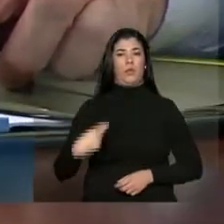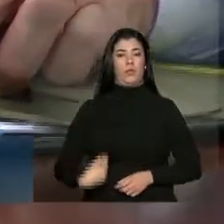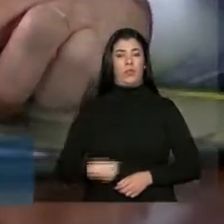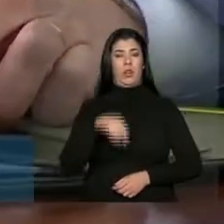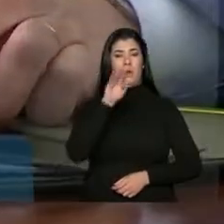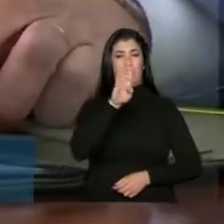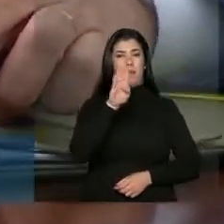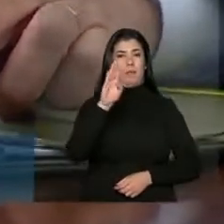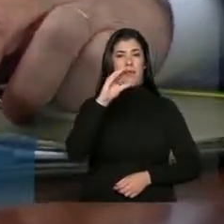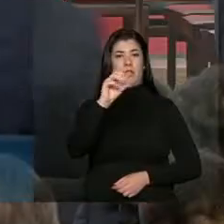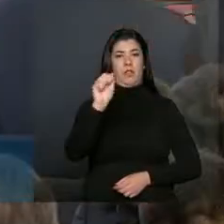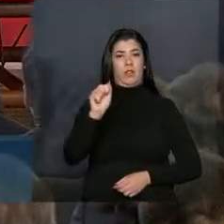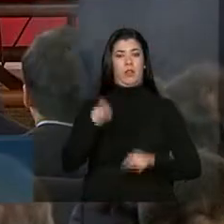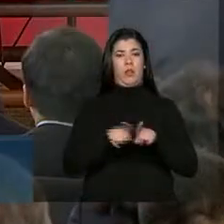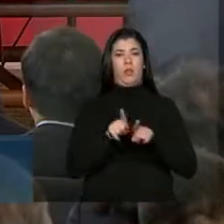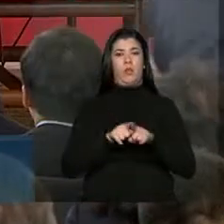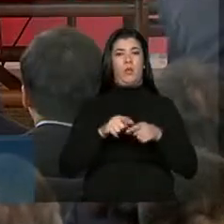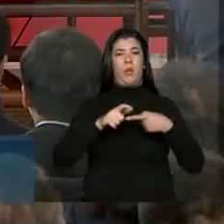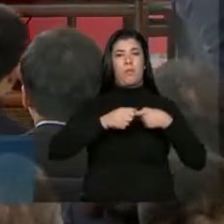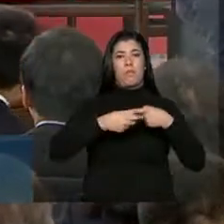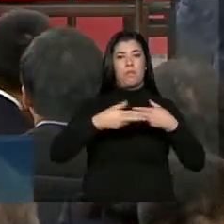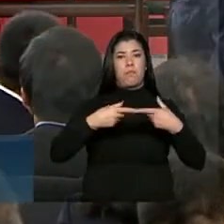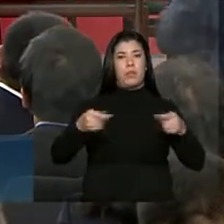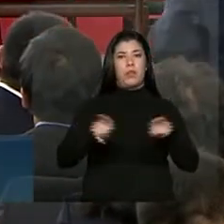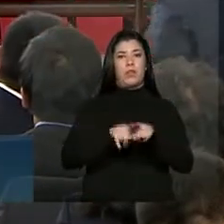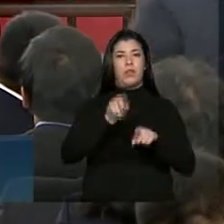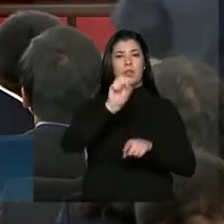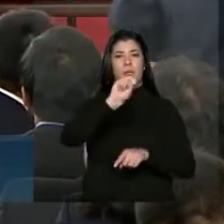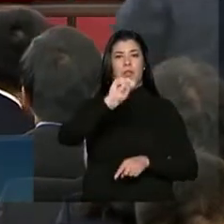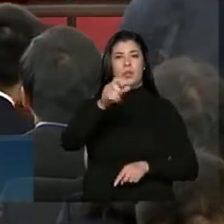o processamento de milho e soja.